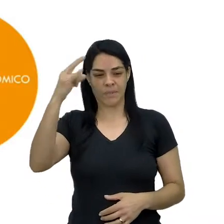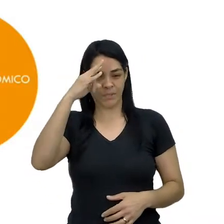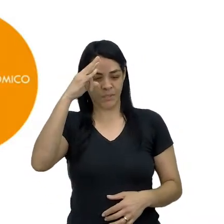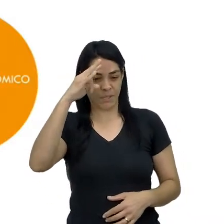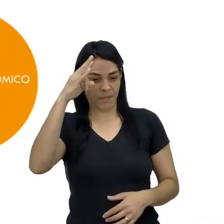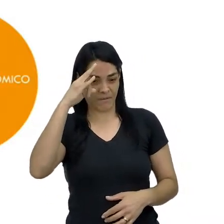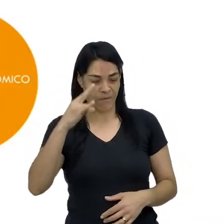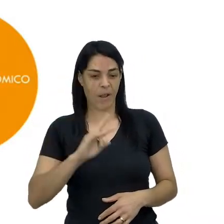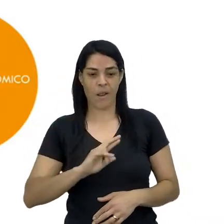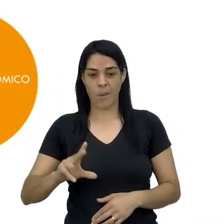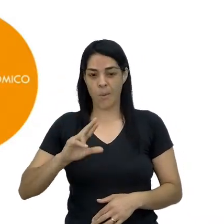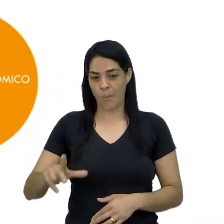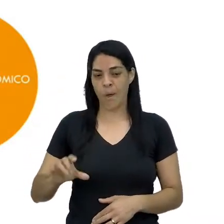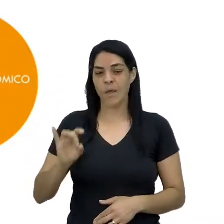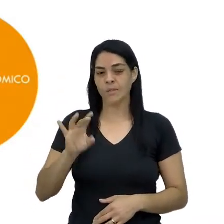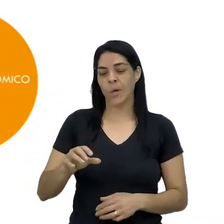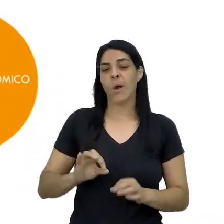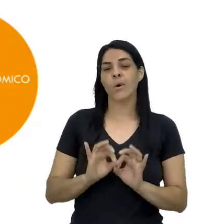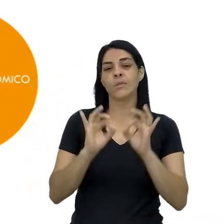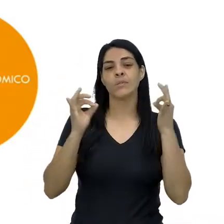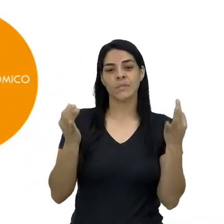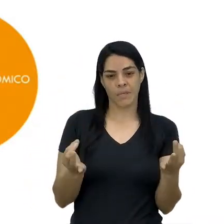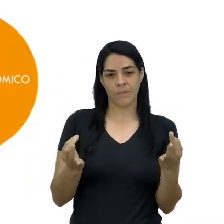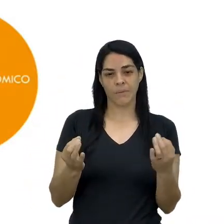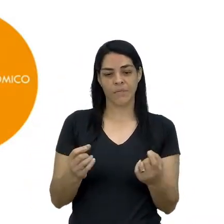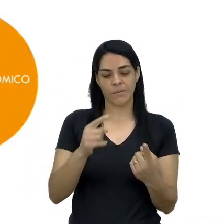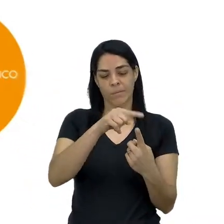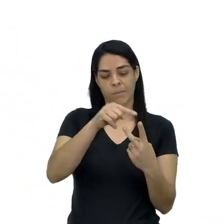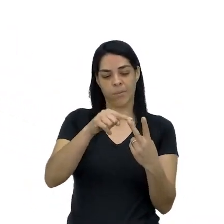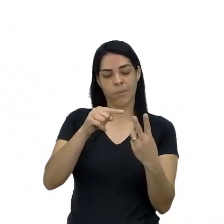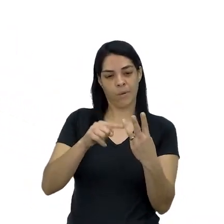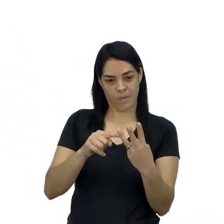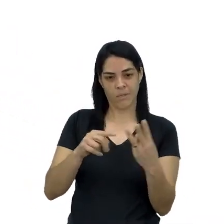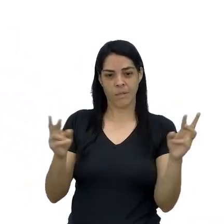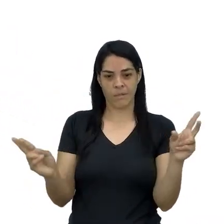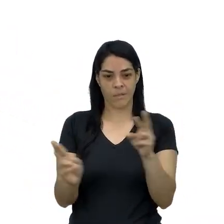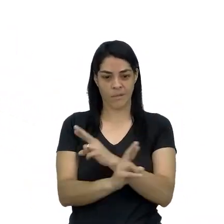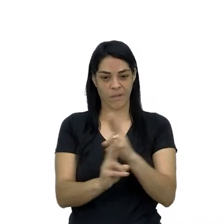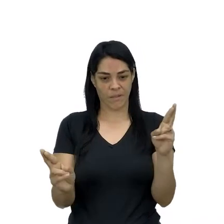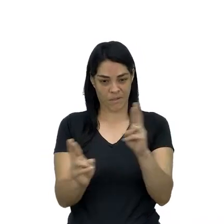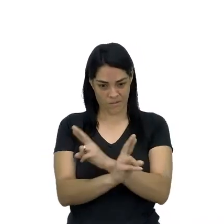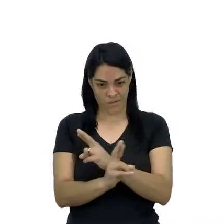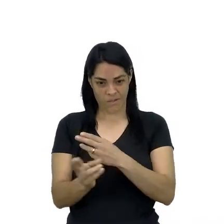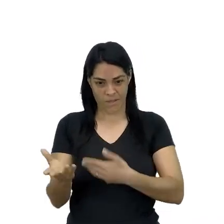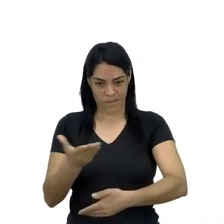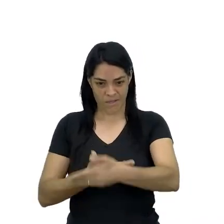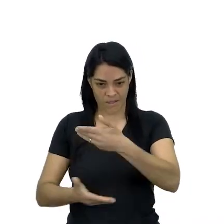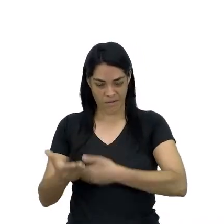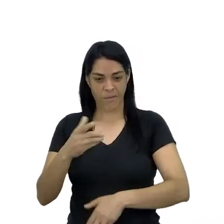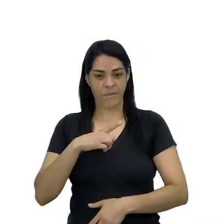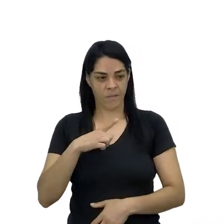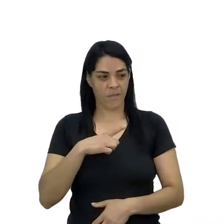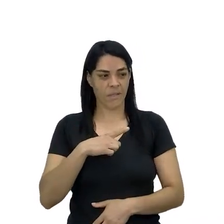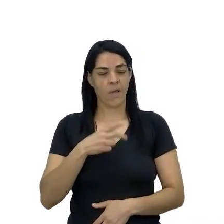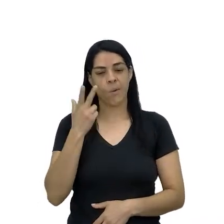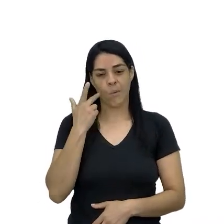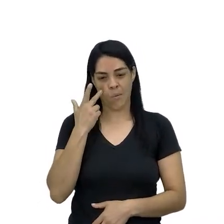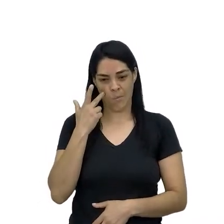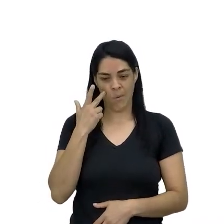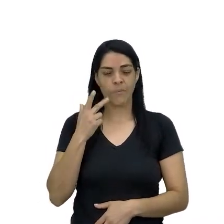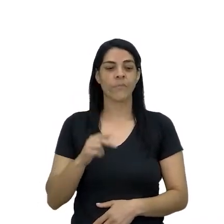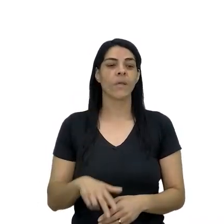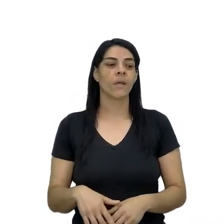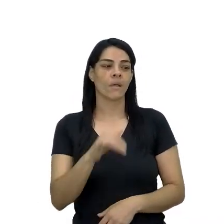essas não são simples categorias ou caixas. Elas estão relacionadas entre si e têm aspectos comuns.